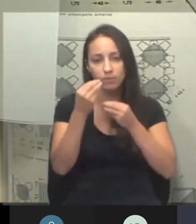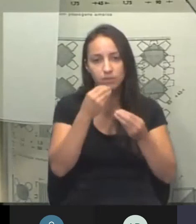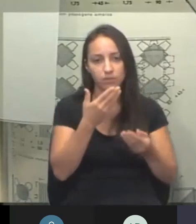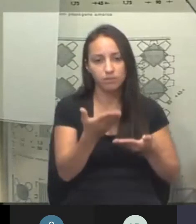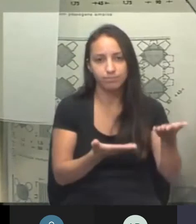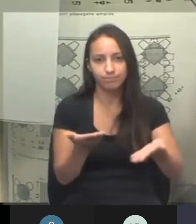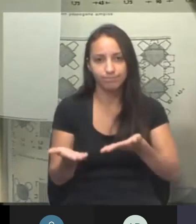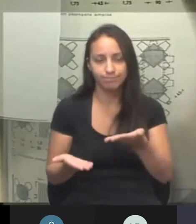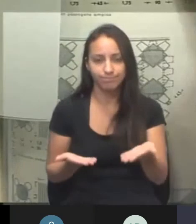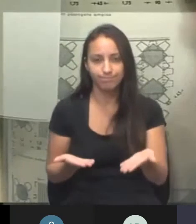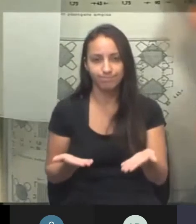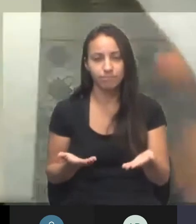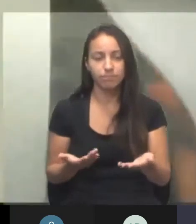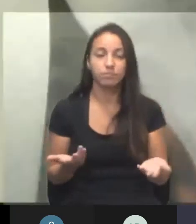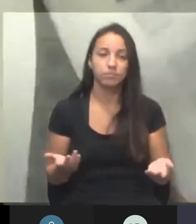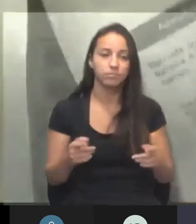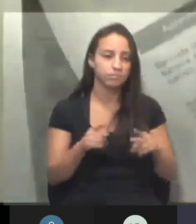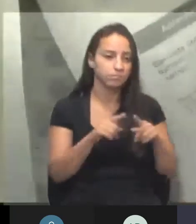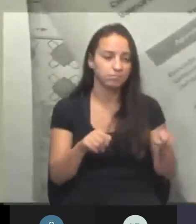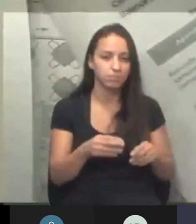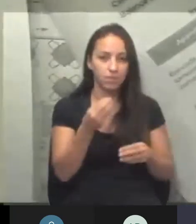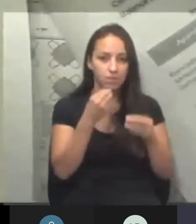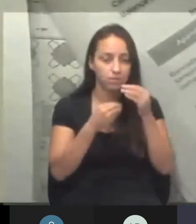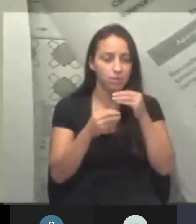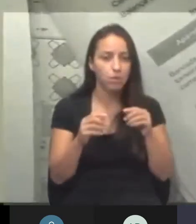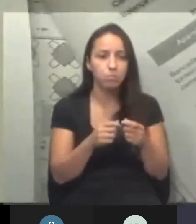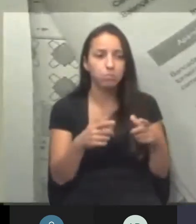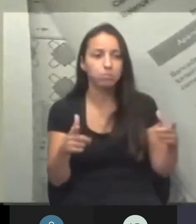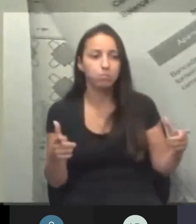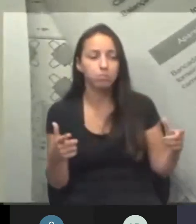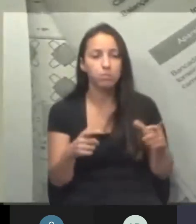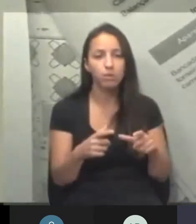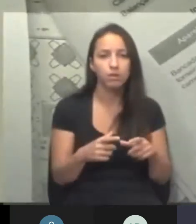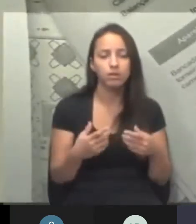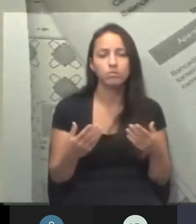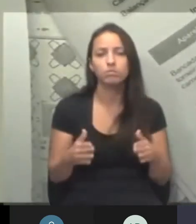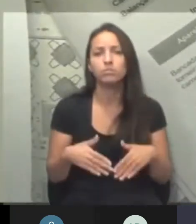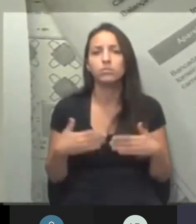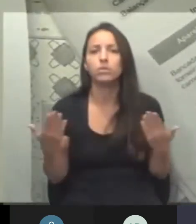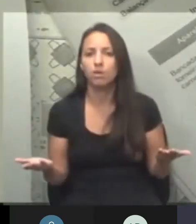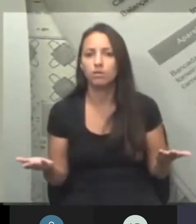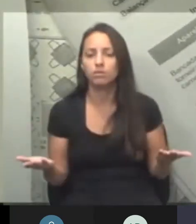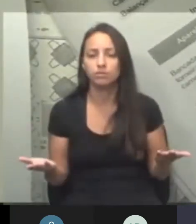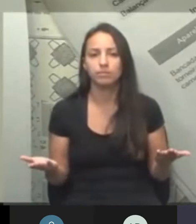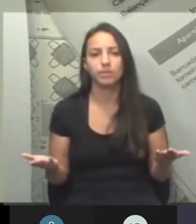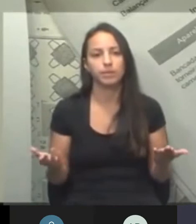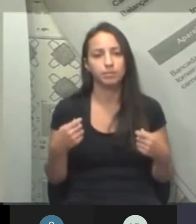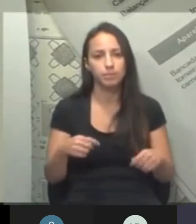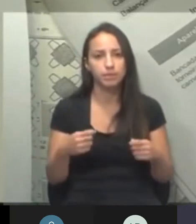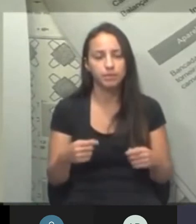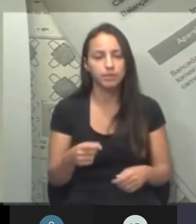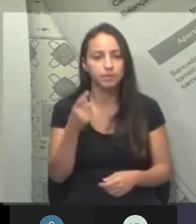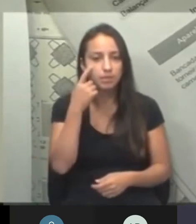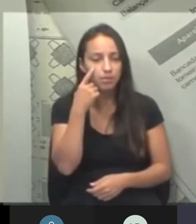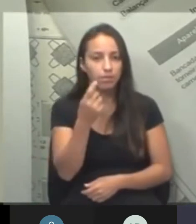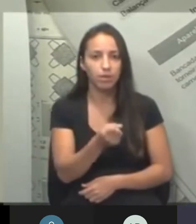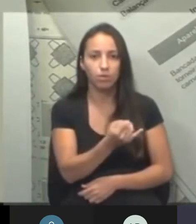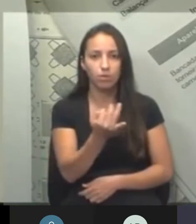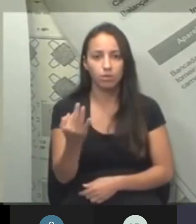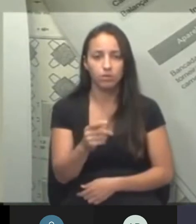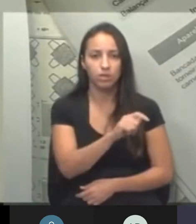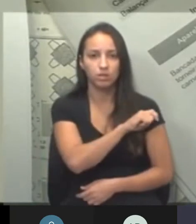e, portanto, a cozinha, quão grande ela precisa ser para dar conta de tudo isso, de toda essa